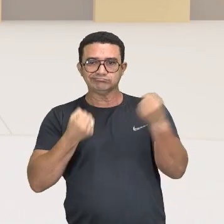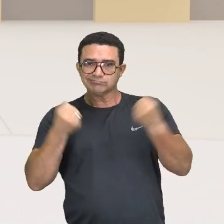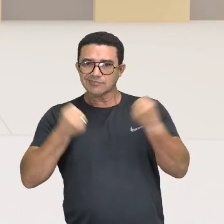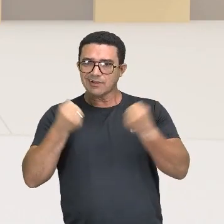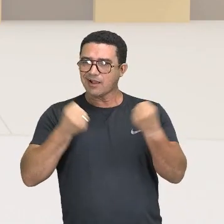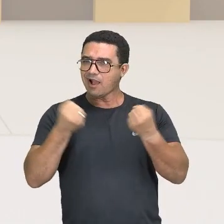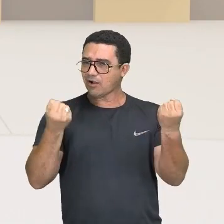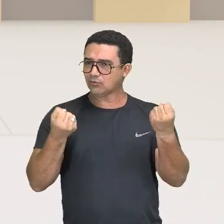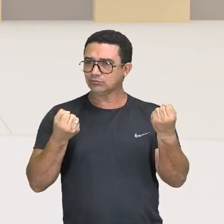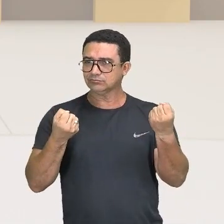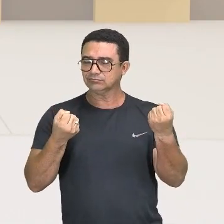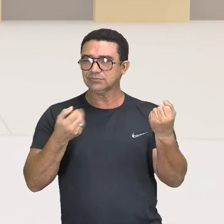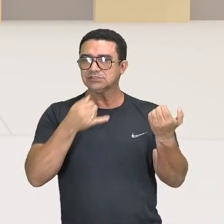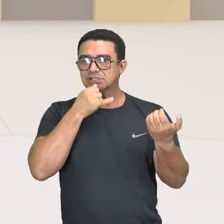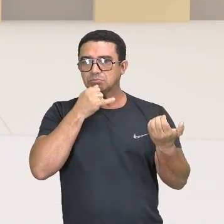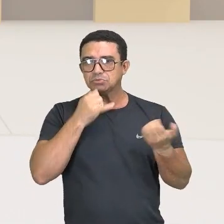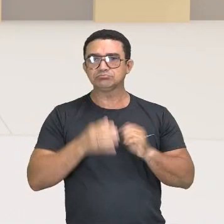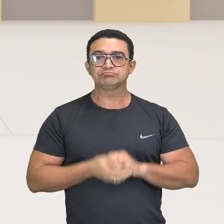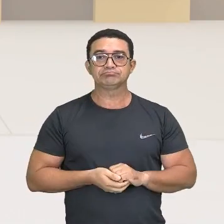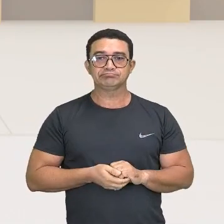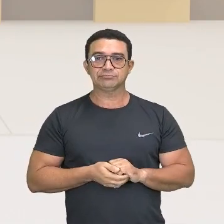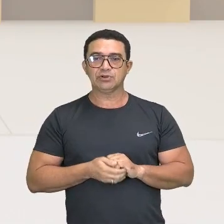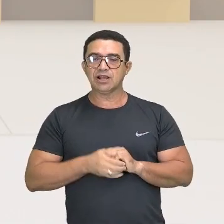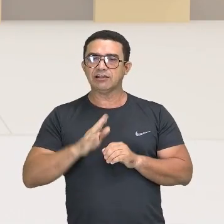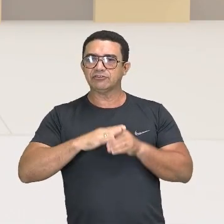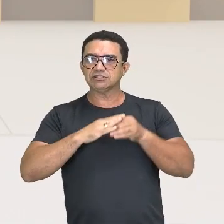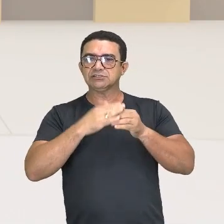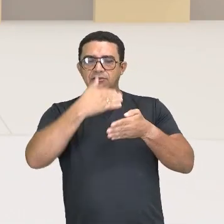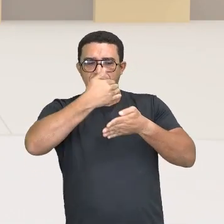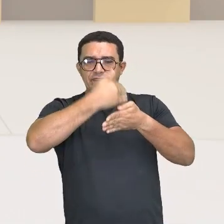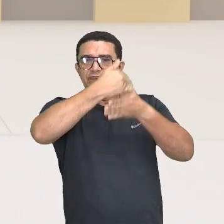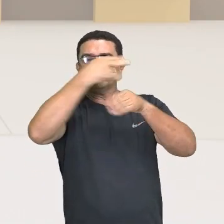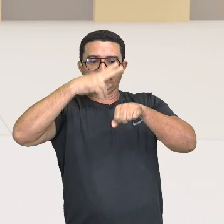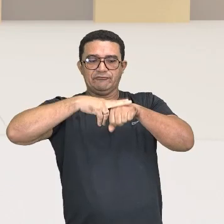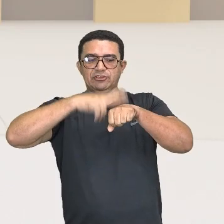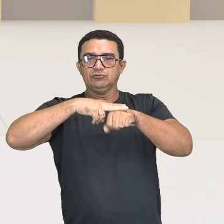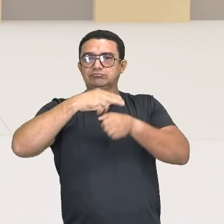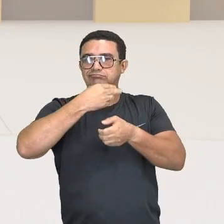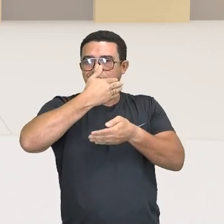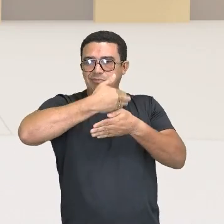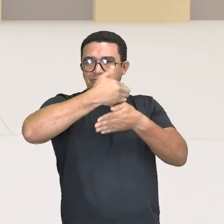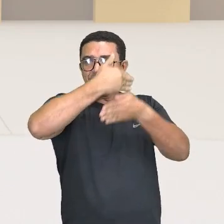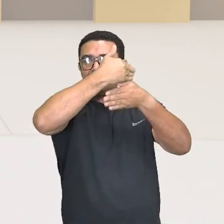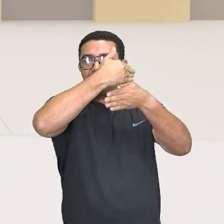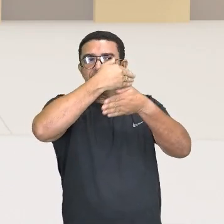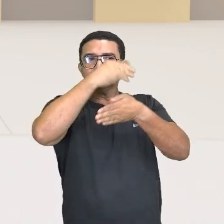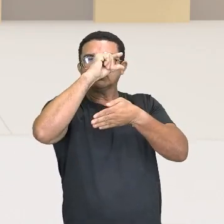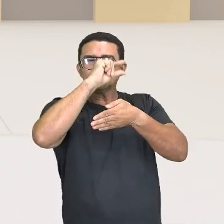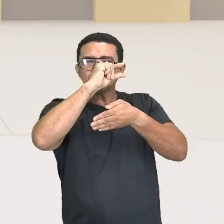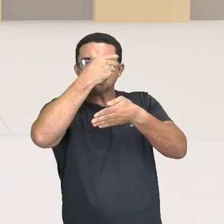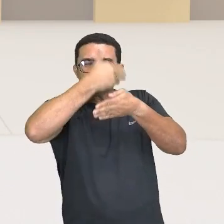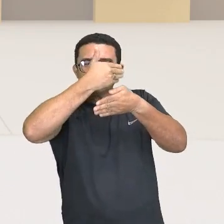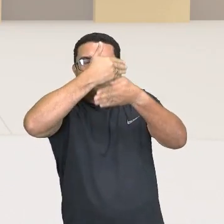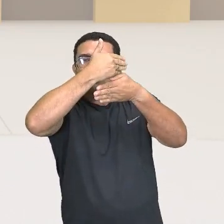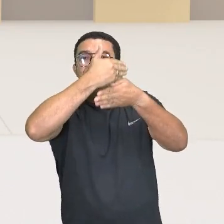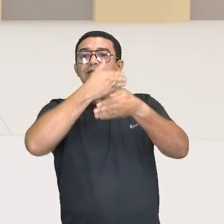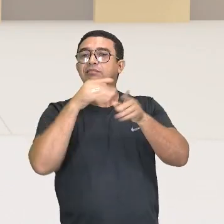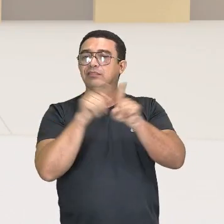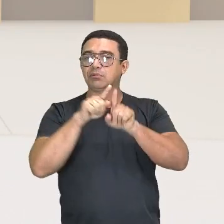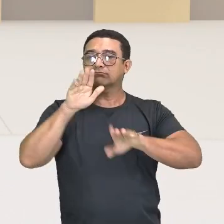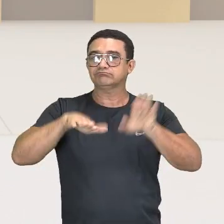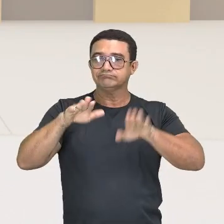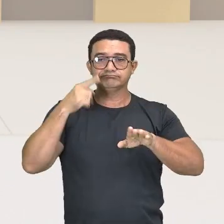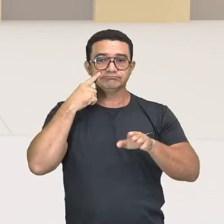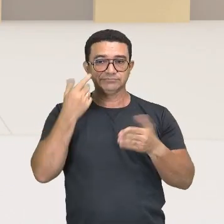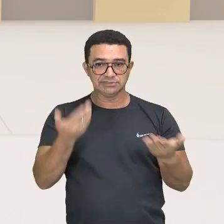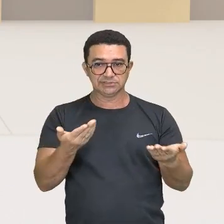carro, o carro desligado, 2 dedinhos abertos, às vezes que não funciona, não alivia muita coisa, né? Mas a gente pôde observar justamente essa